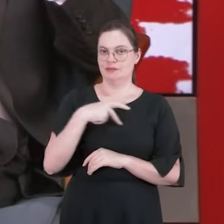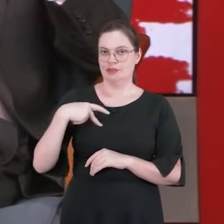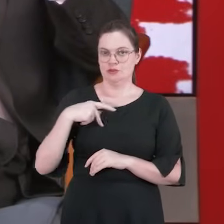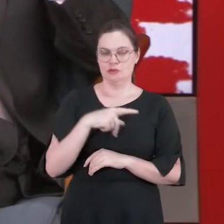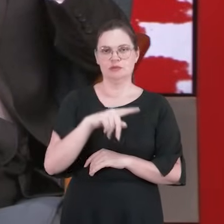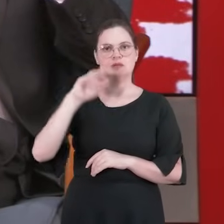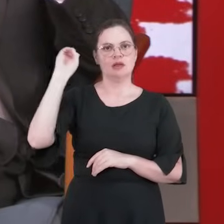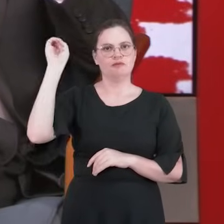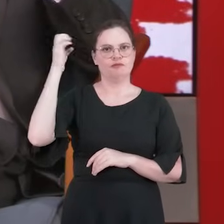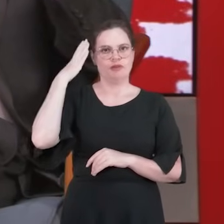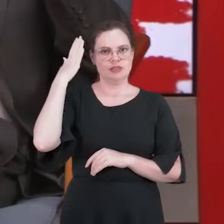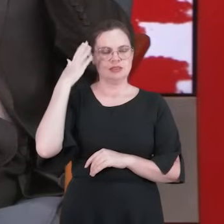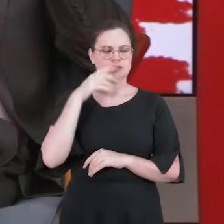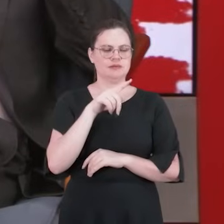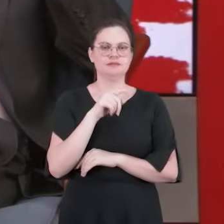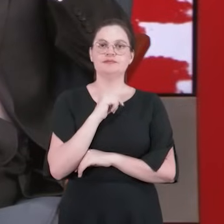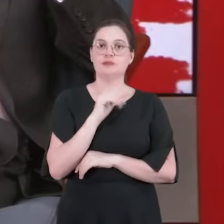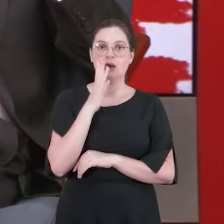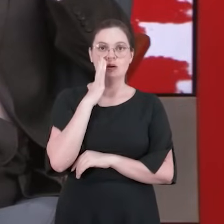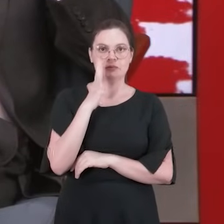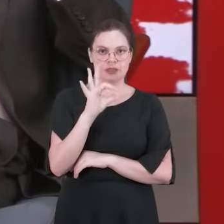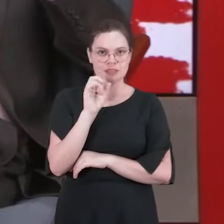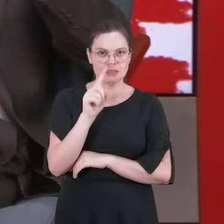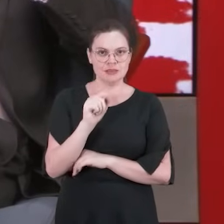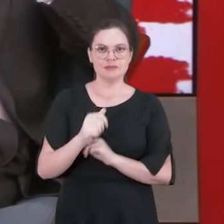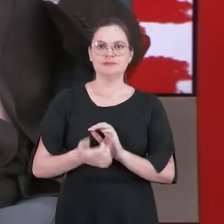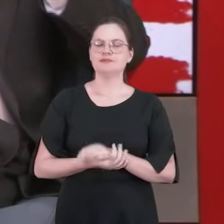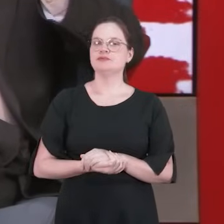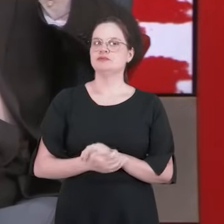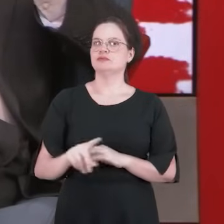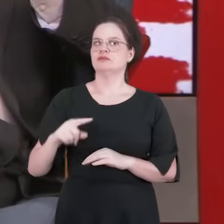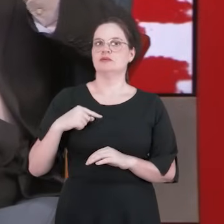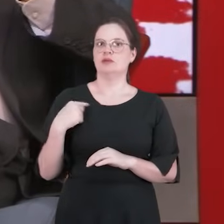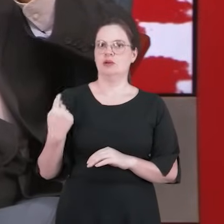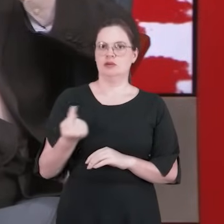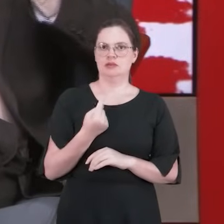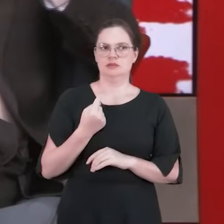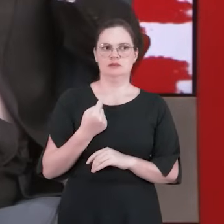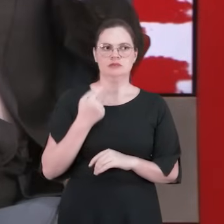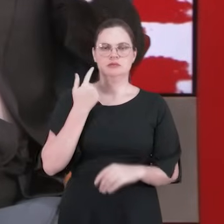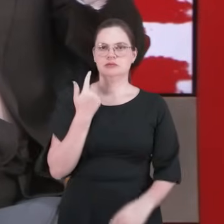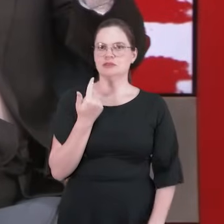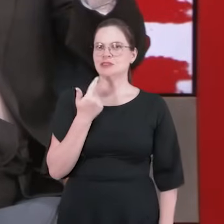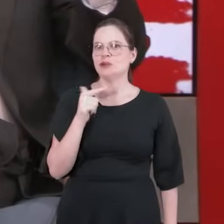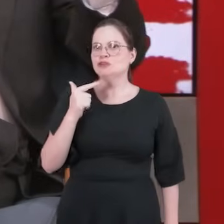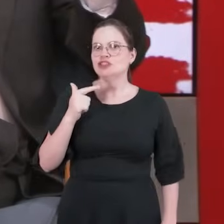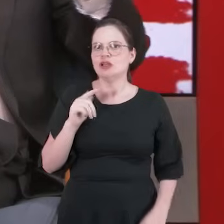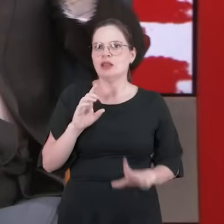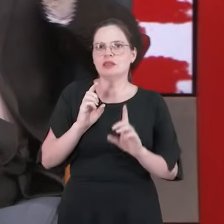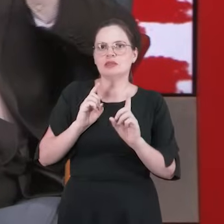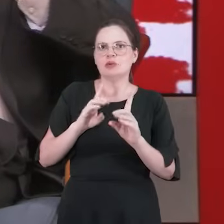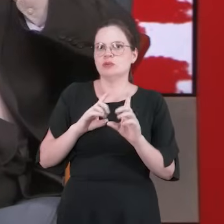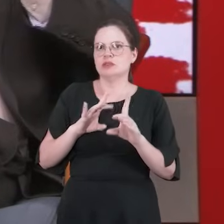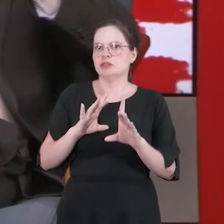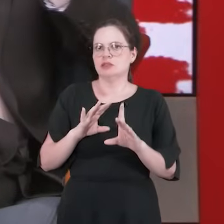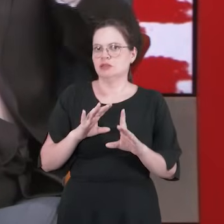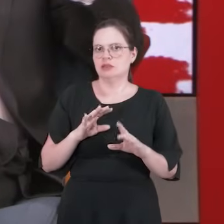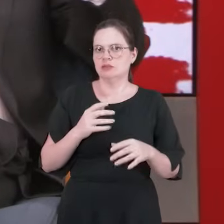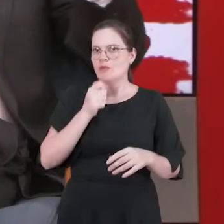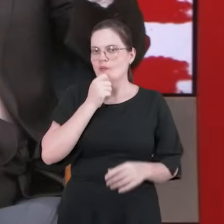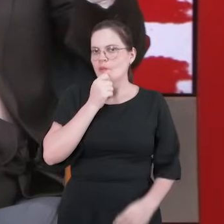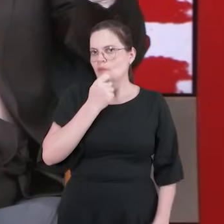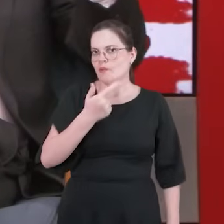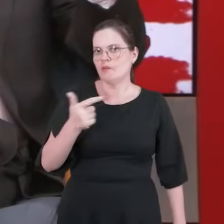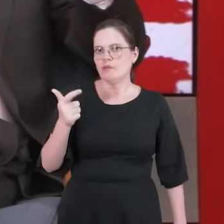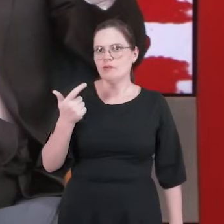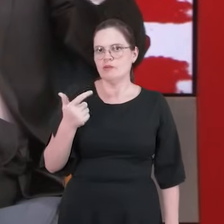revelação. Prestem atenção, os irmãos. Nós não tínhamos nenhuma linha doutrinária, nenhum